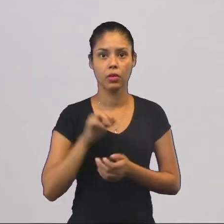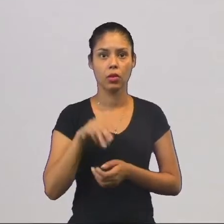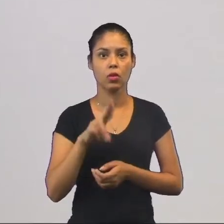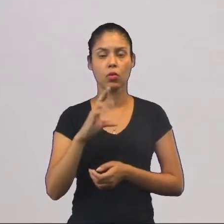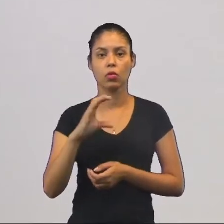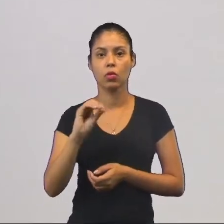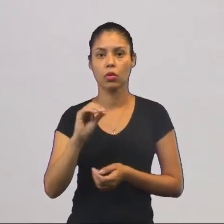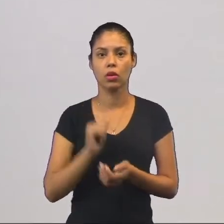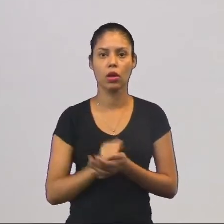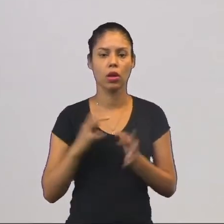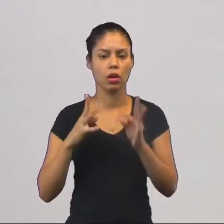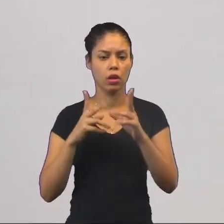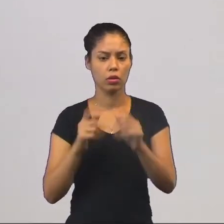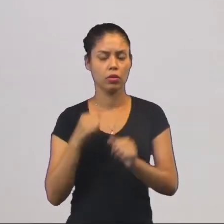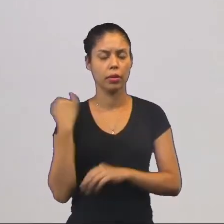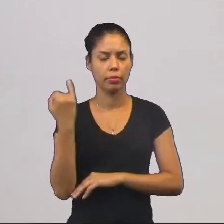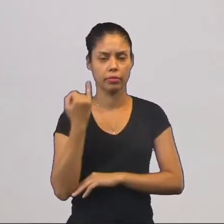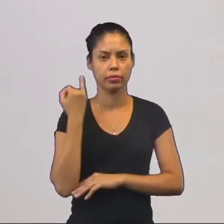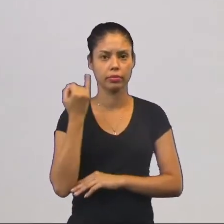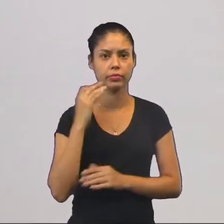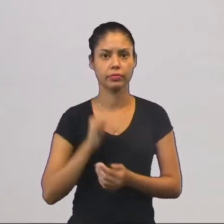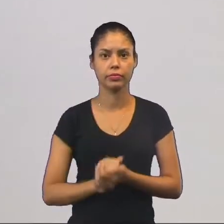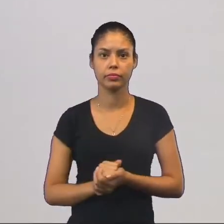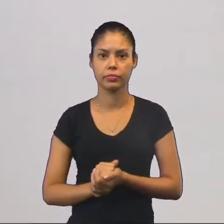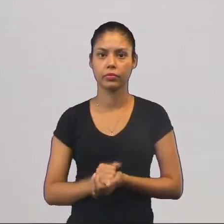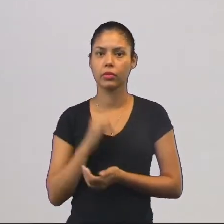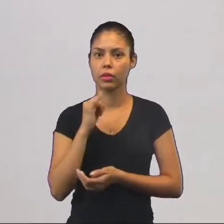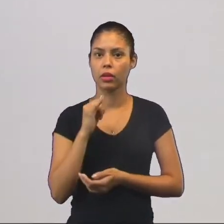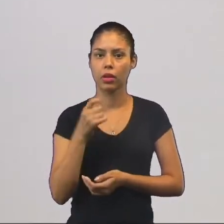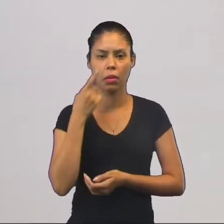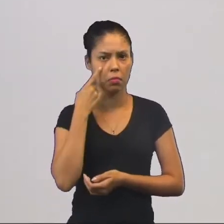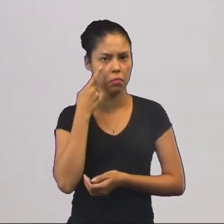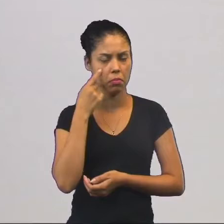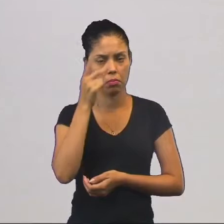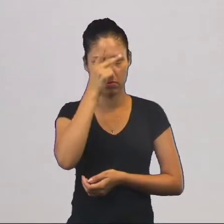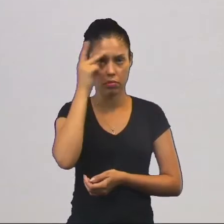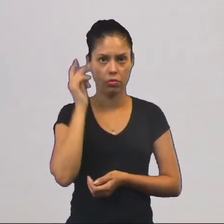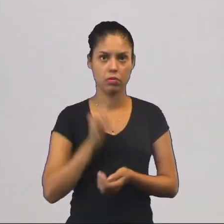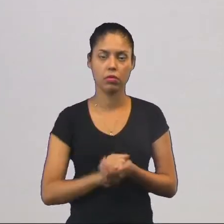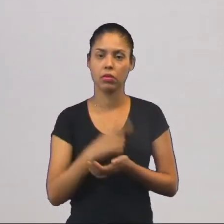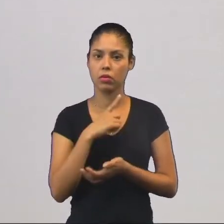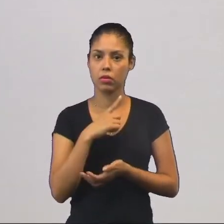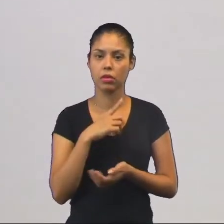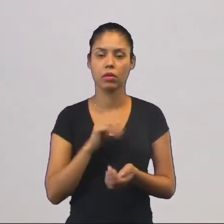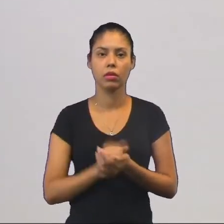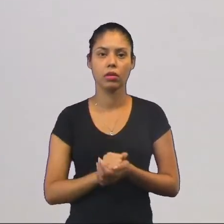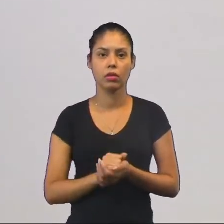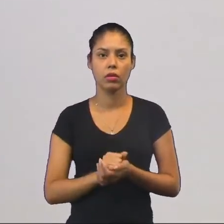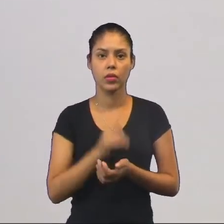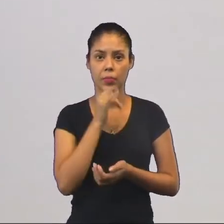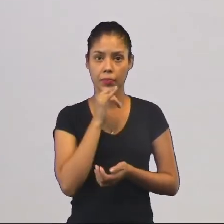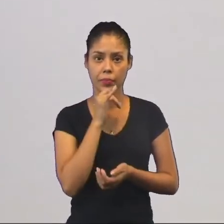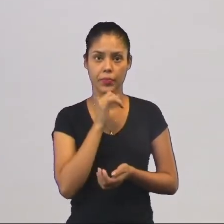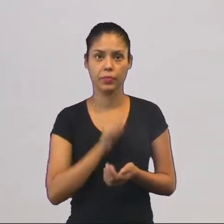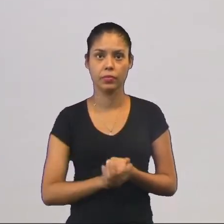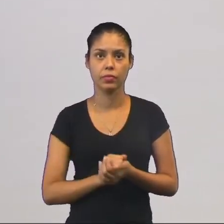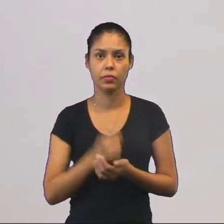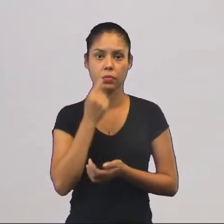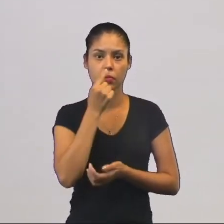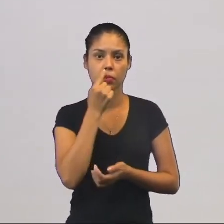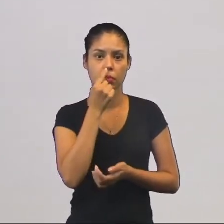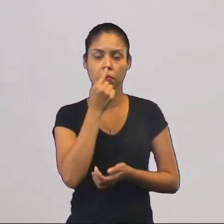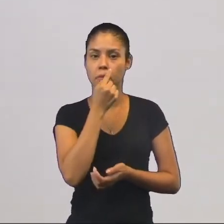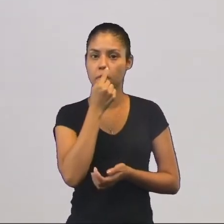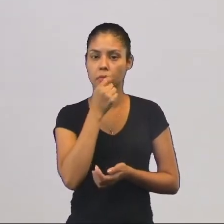muco. Então, tudo isso é importante. Então, se de repente uma pessoa tem o costume de fazer, por exemplo, depilação